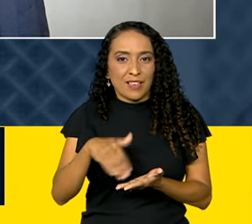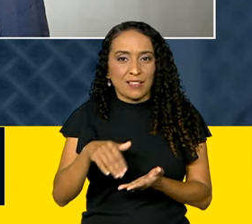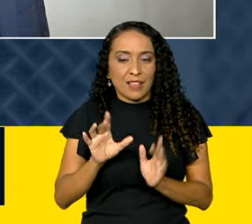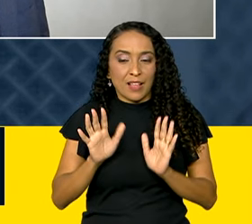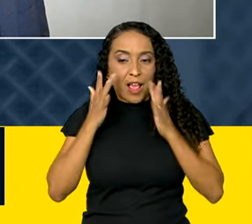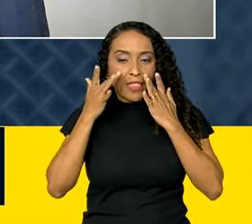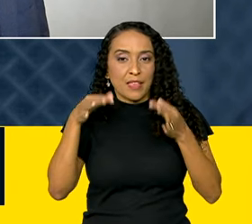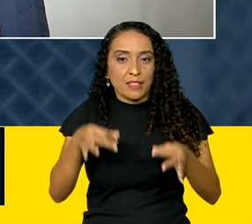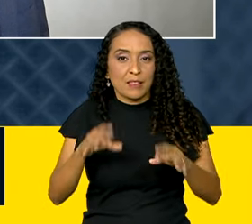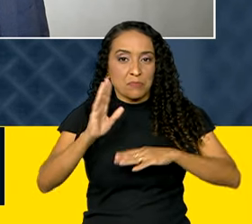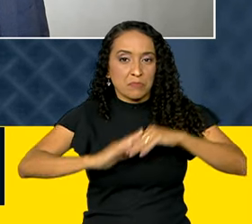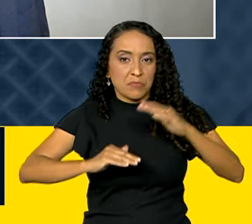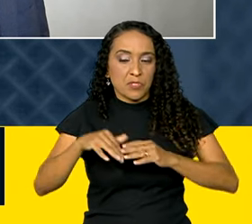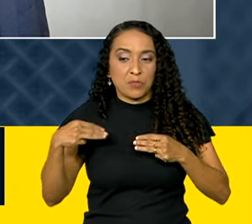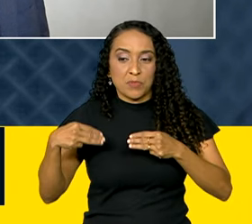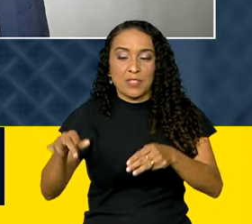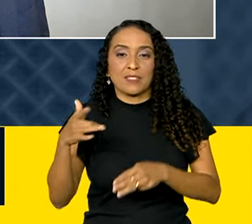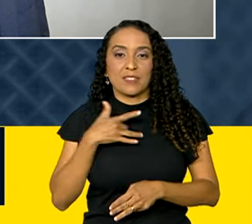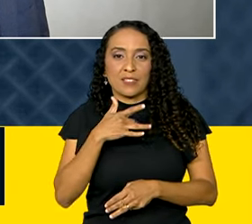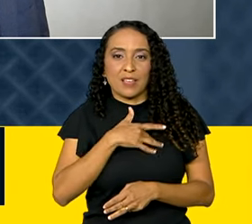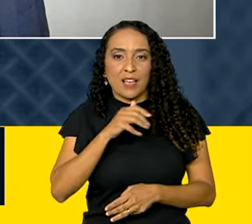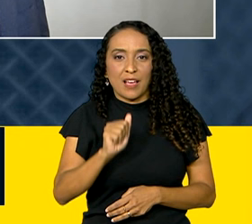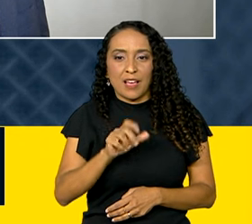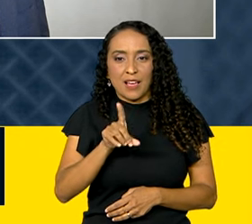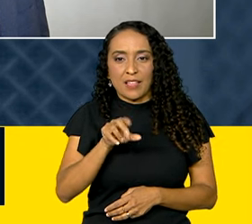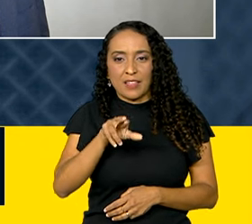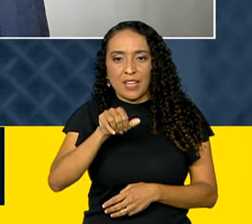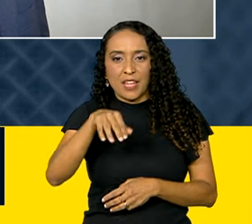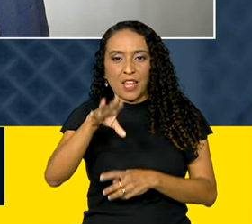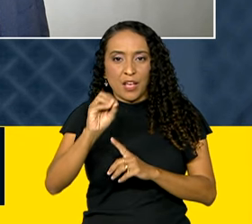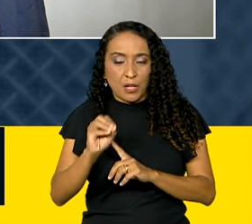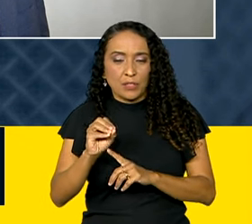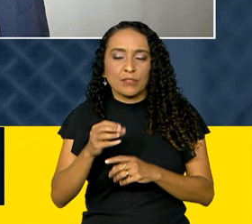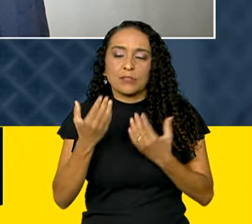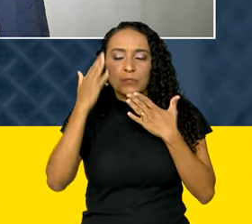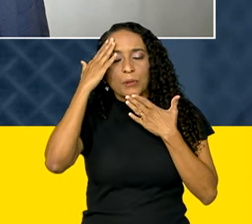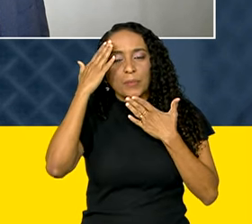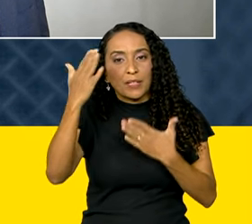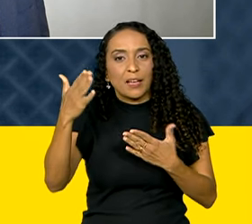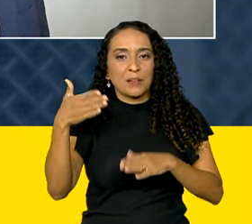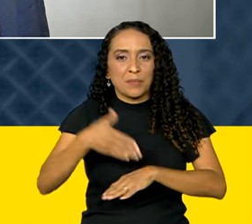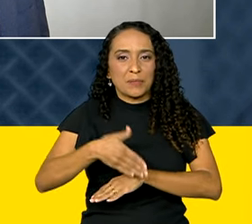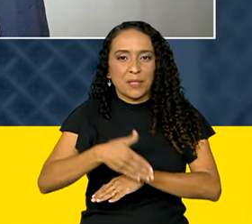Atenção Especializada do Ministério da Saúde, Adriano Massuda. Secretário,